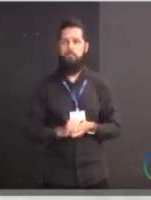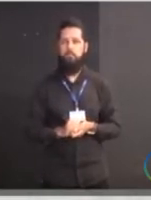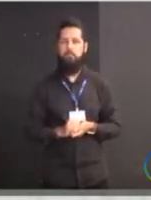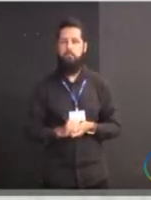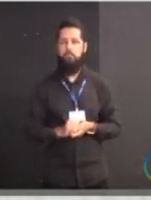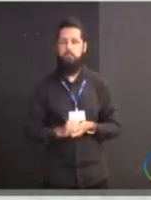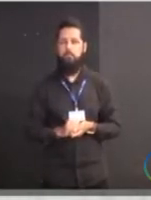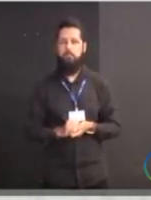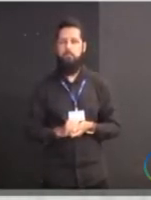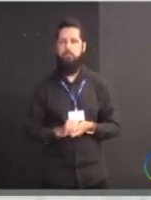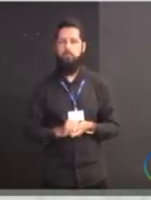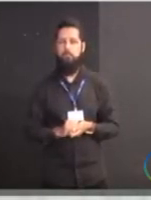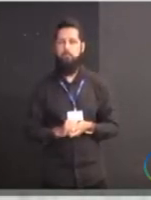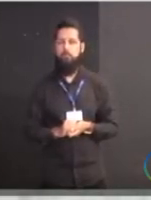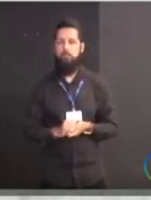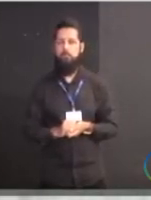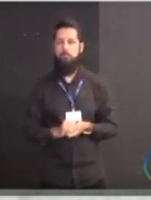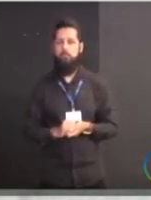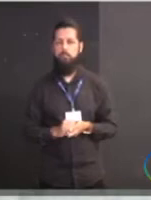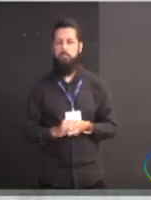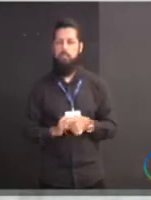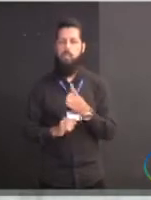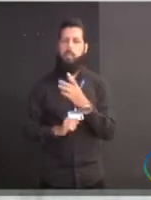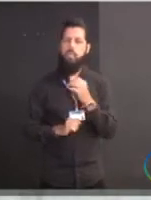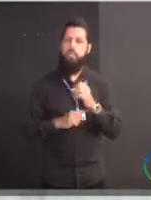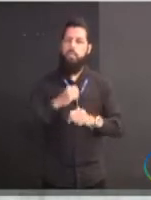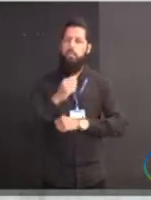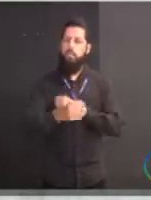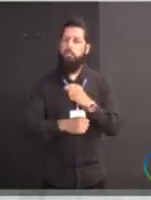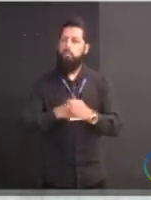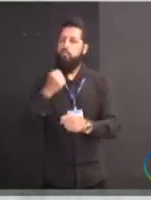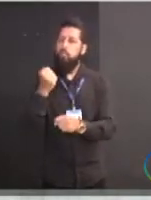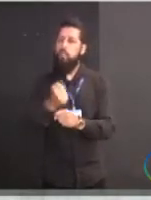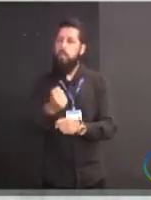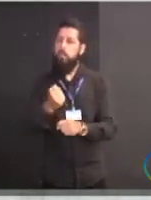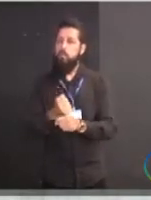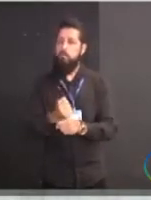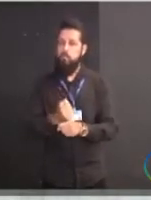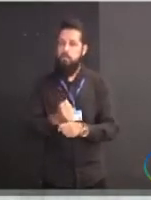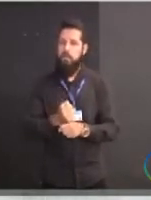de mais entendimento fraternal entre as criaturas.